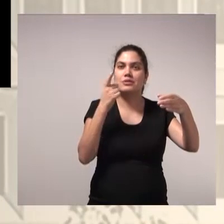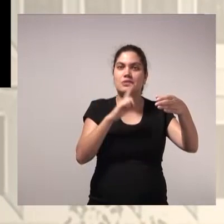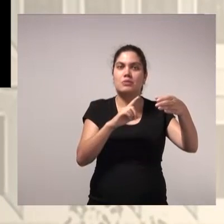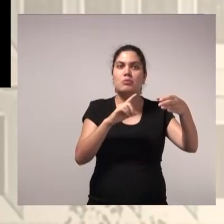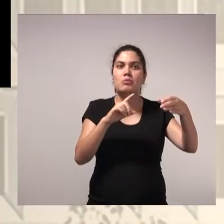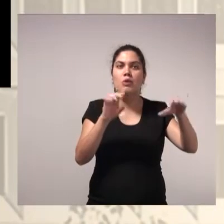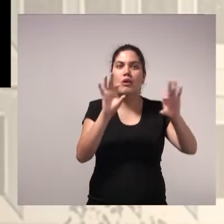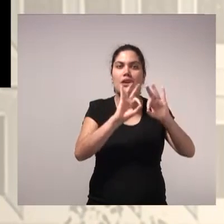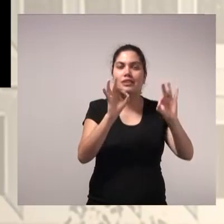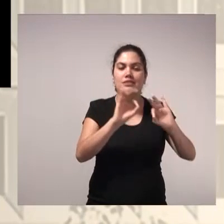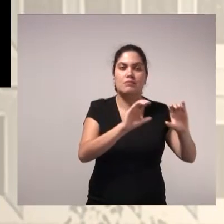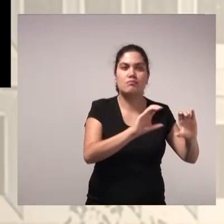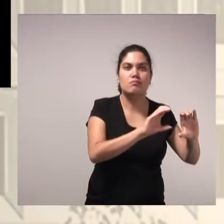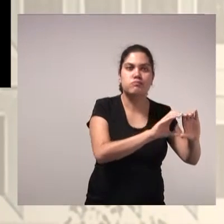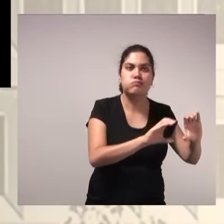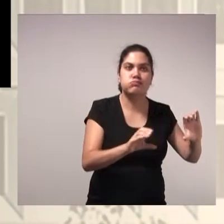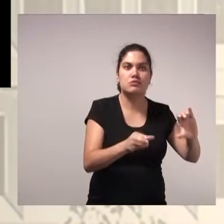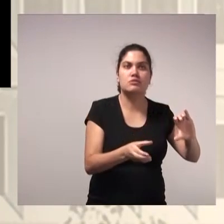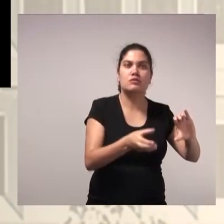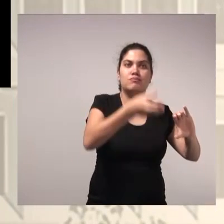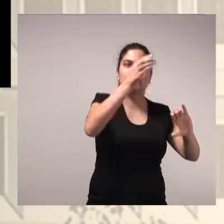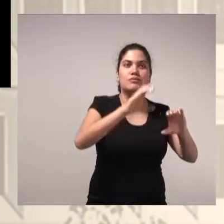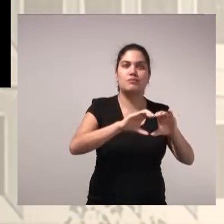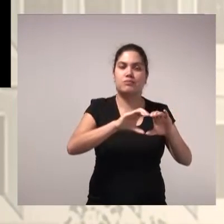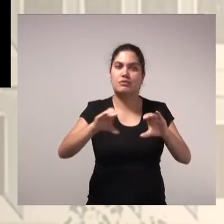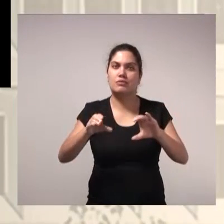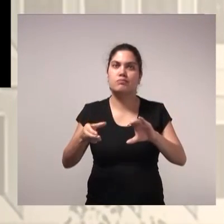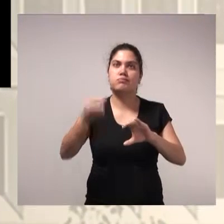estrutura de sustentação do telhado.